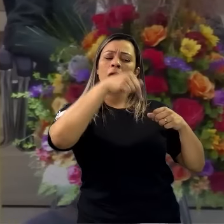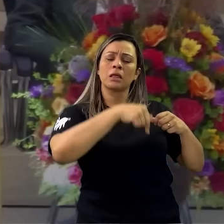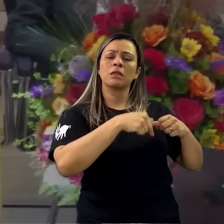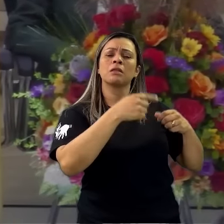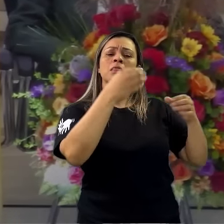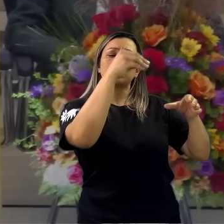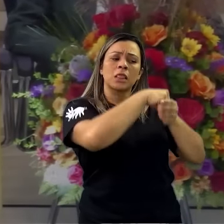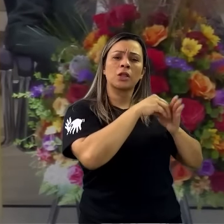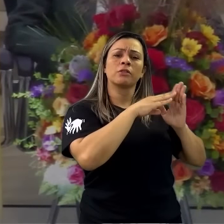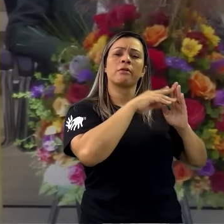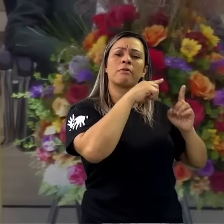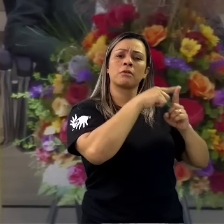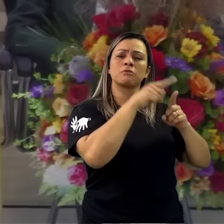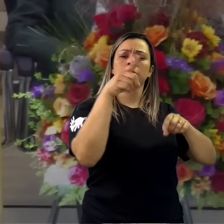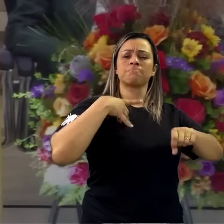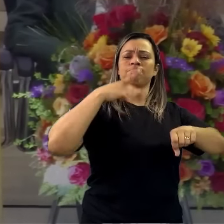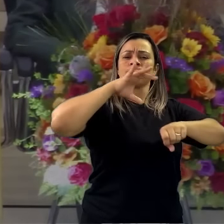segurança